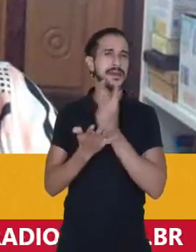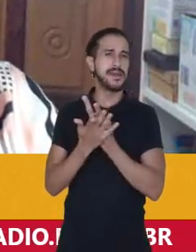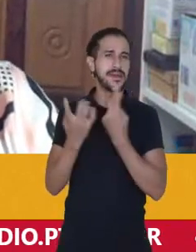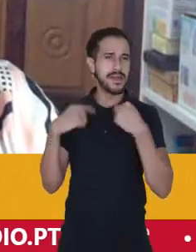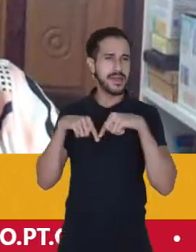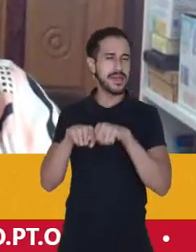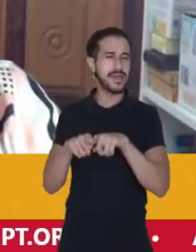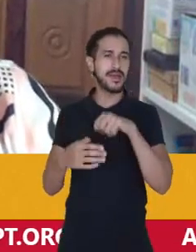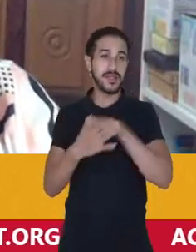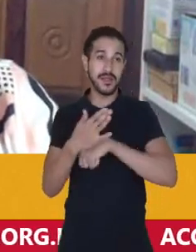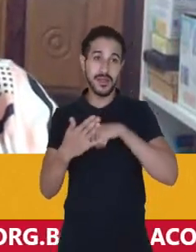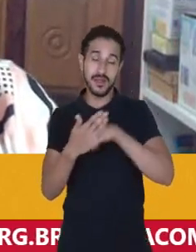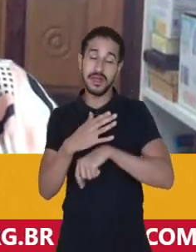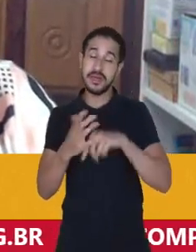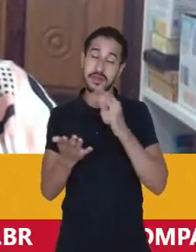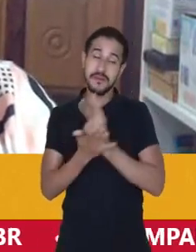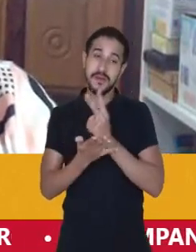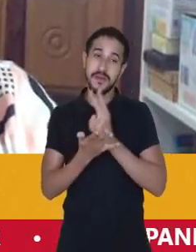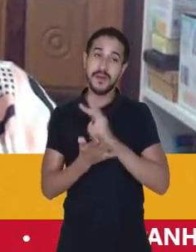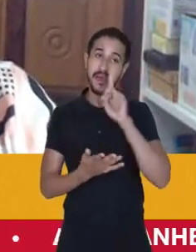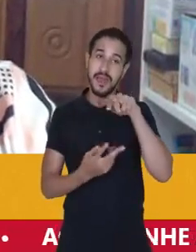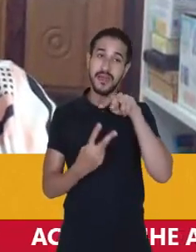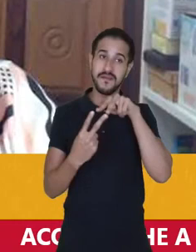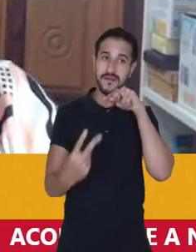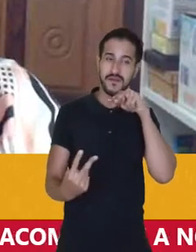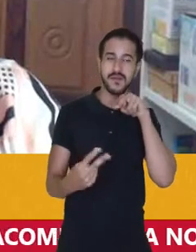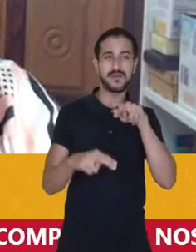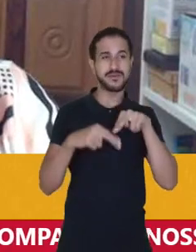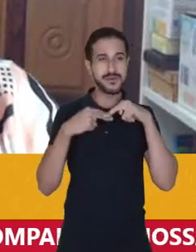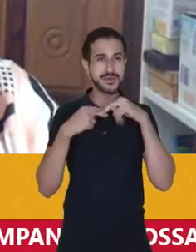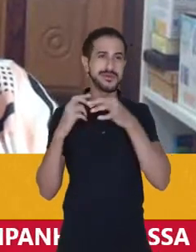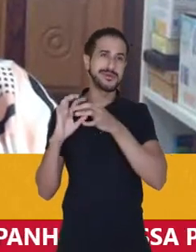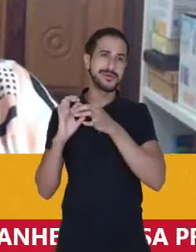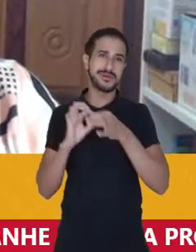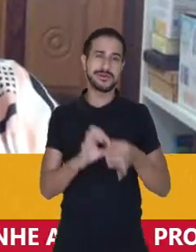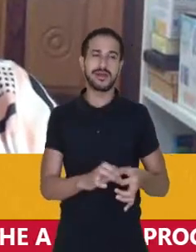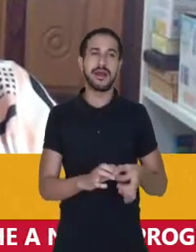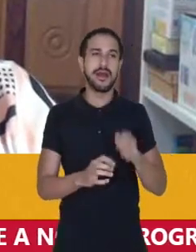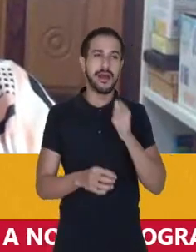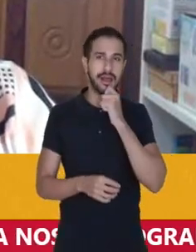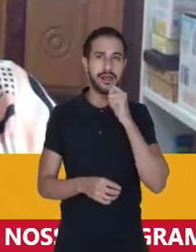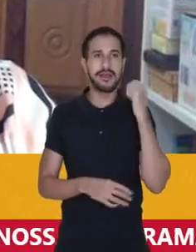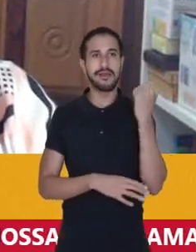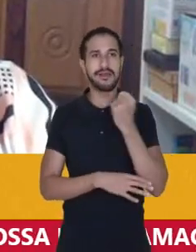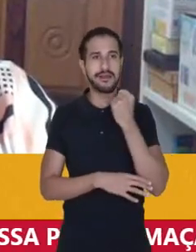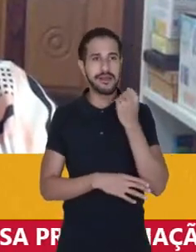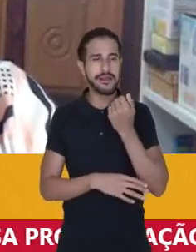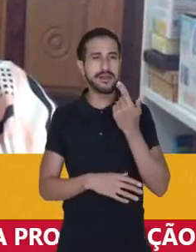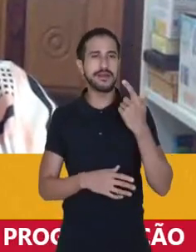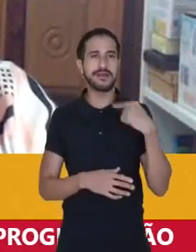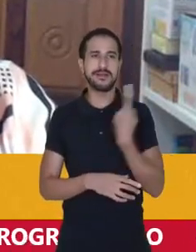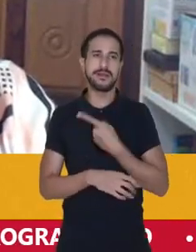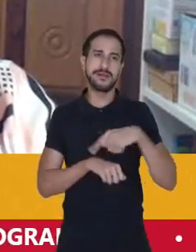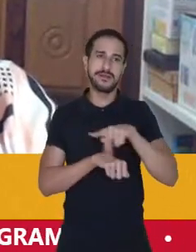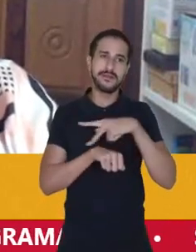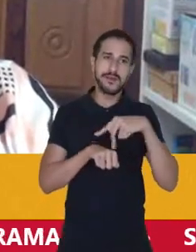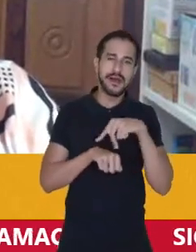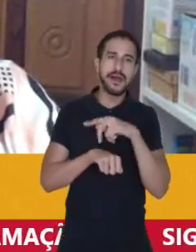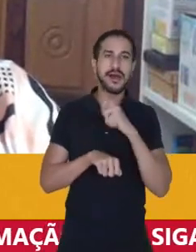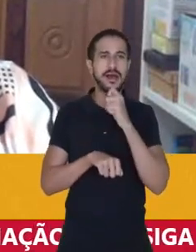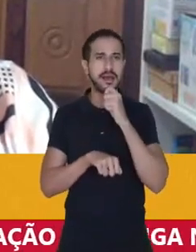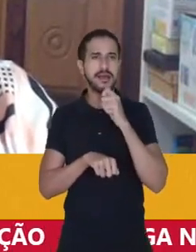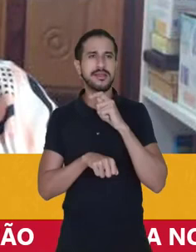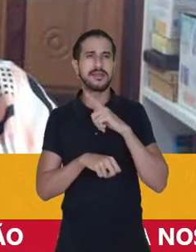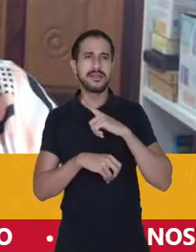né? E mesmo que seja virtualmente, em função de uma situação ainda dramática no nosso país, embora tenhamos